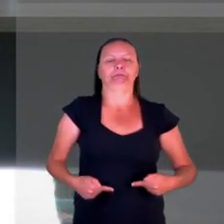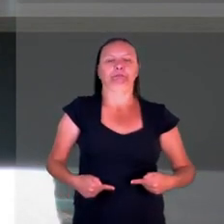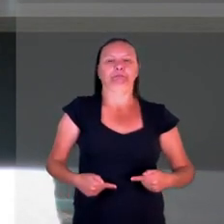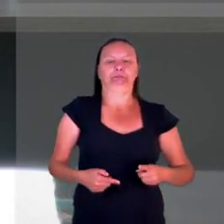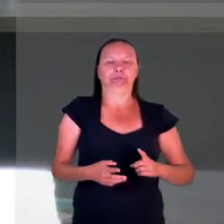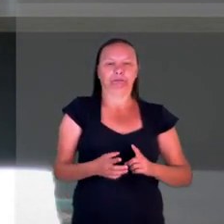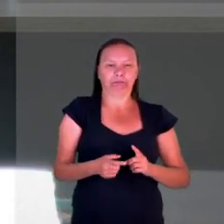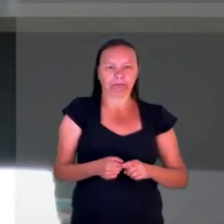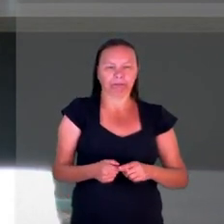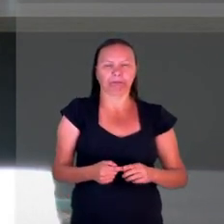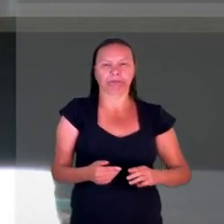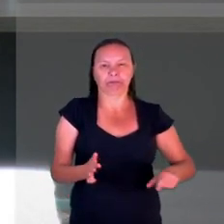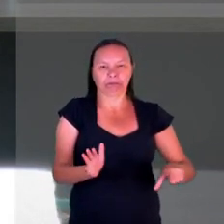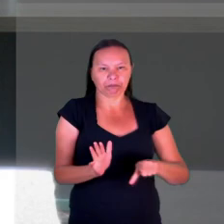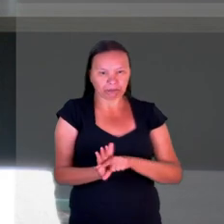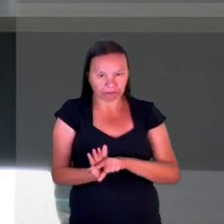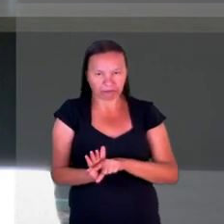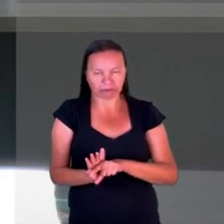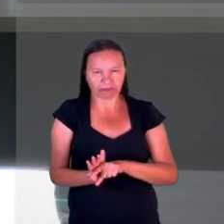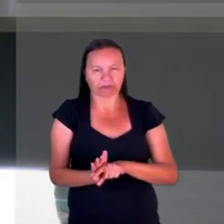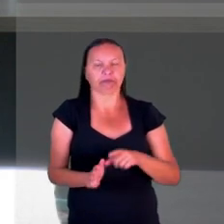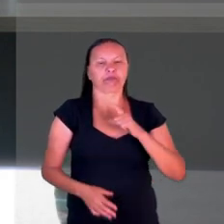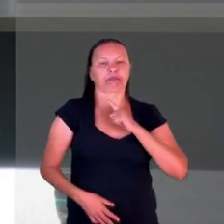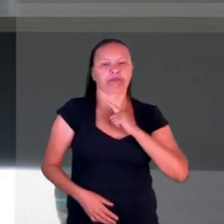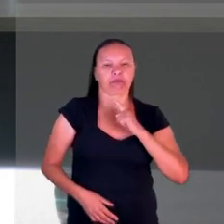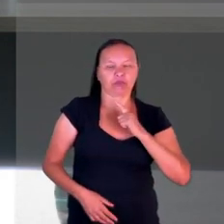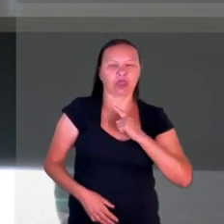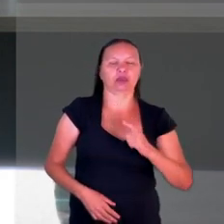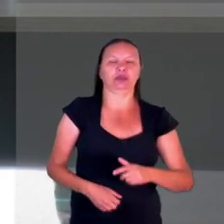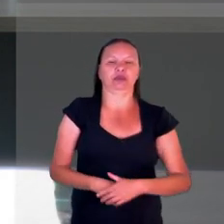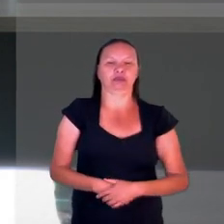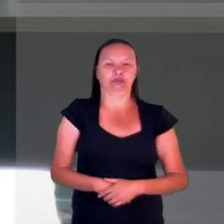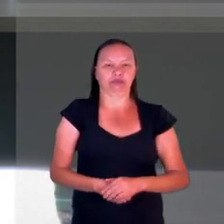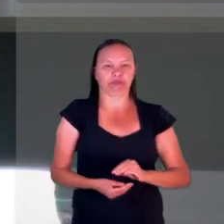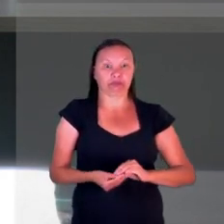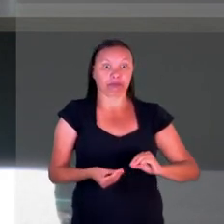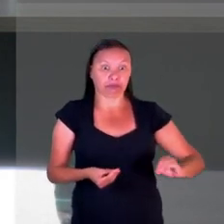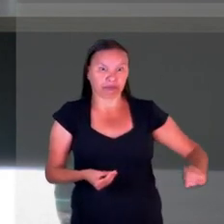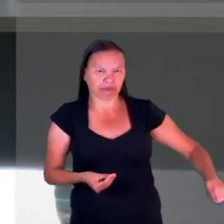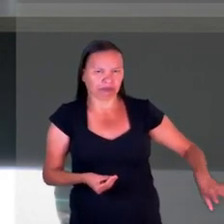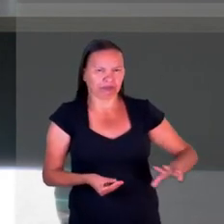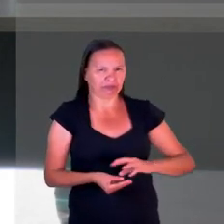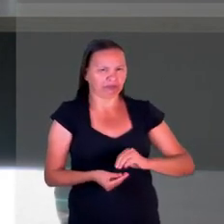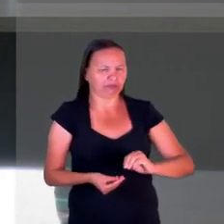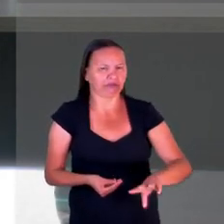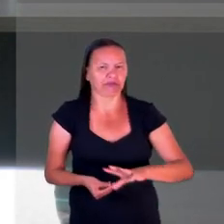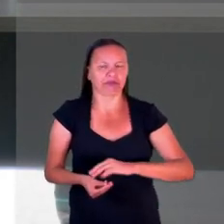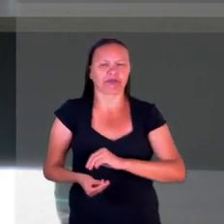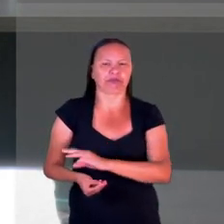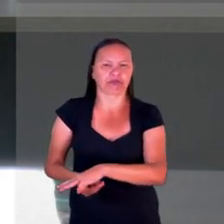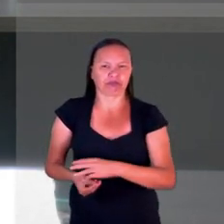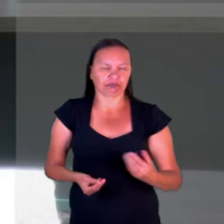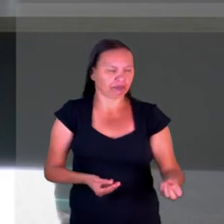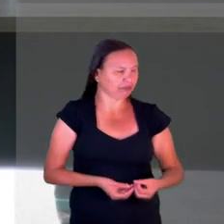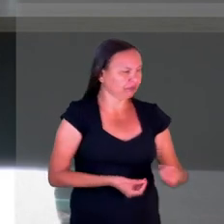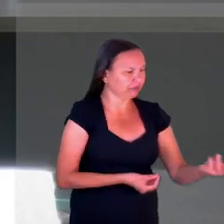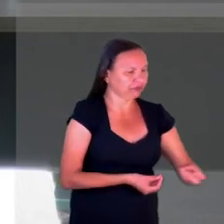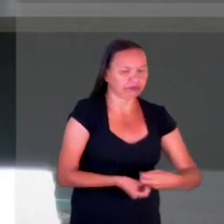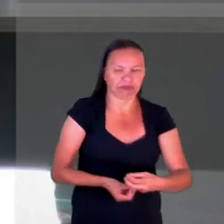emergencial disponível o resto os restos de alimentos entregados